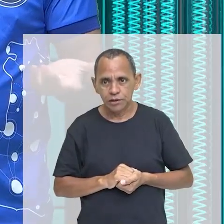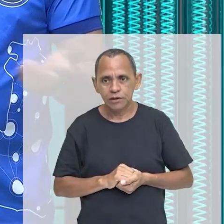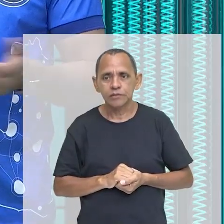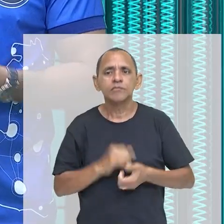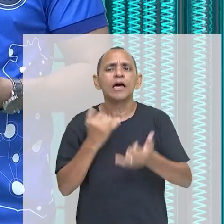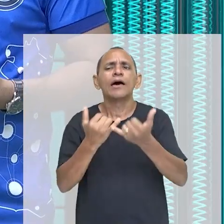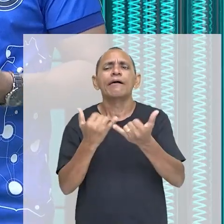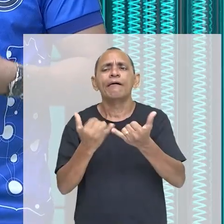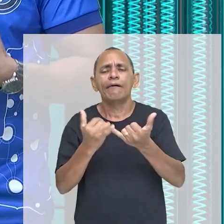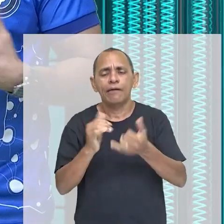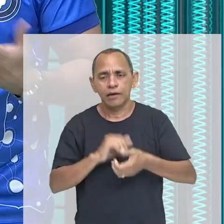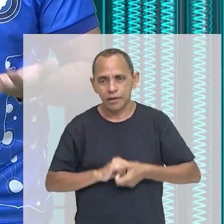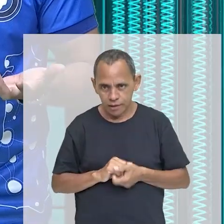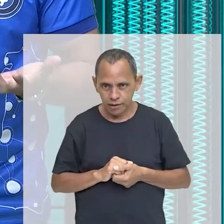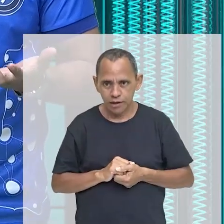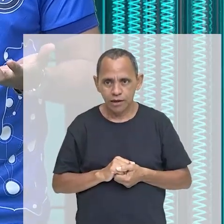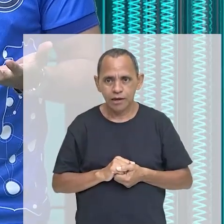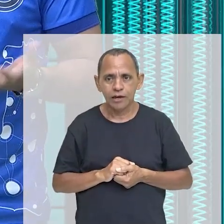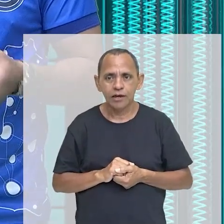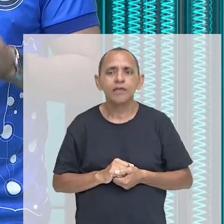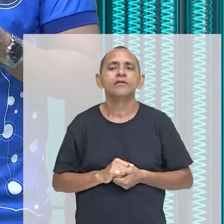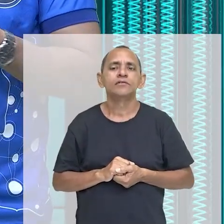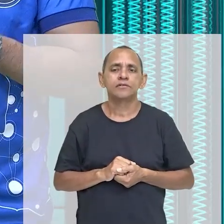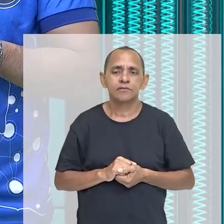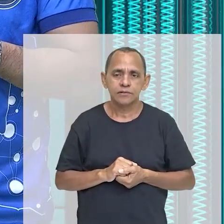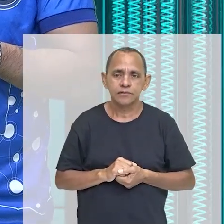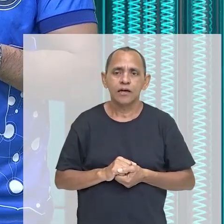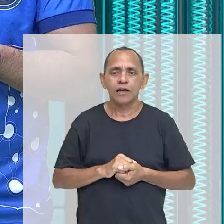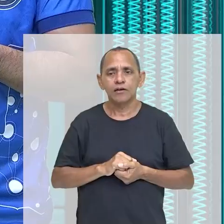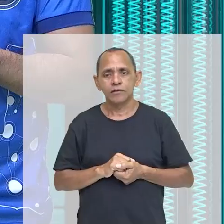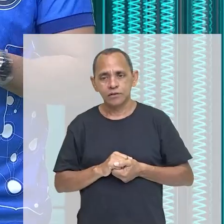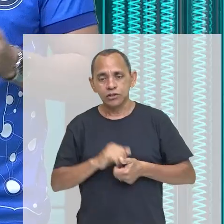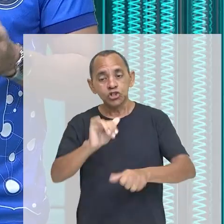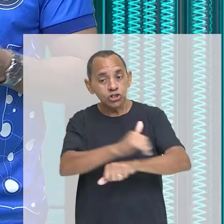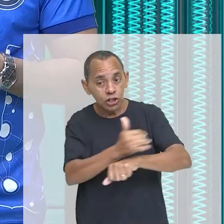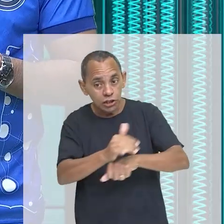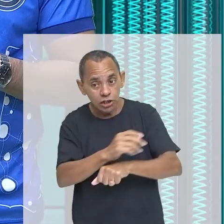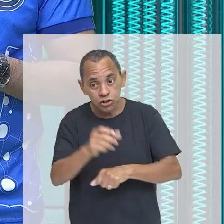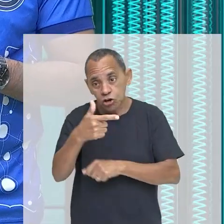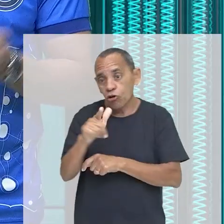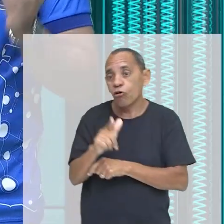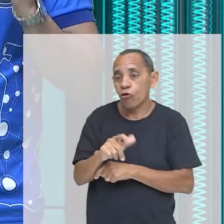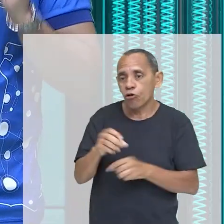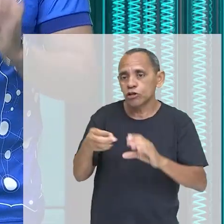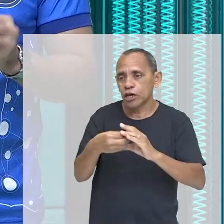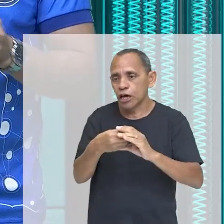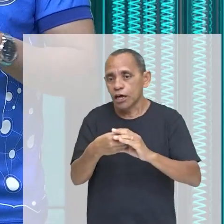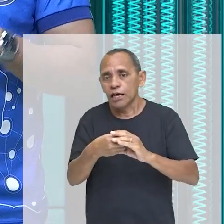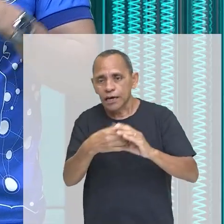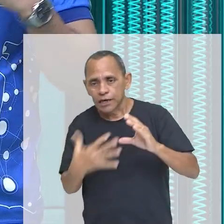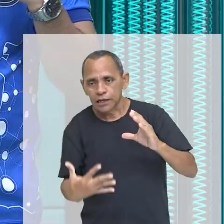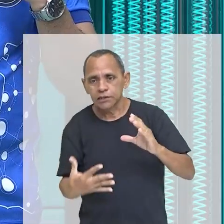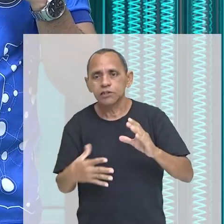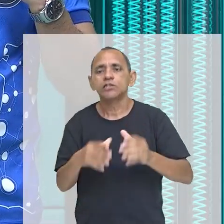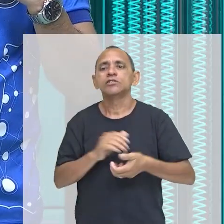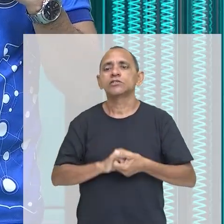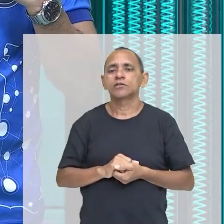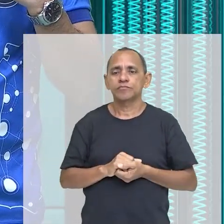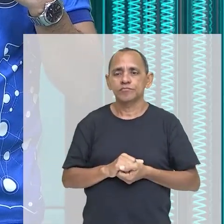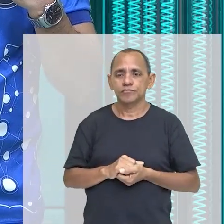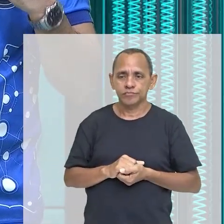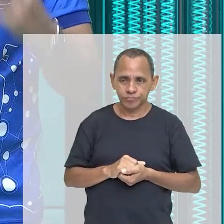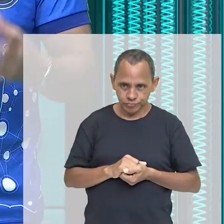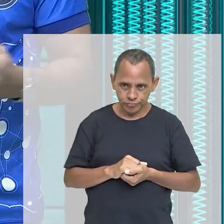o meu corpo estava traindo porque ele começou a tremer. Tá? Então, isso é uma das características da linguagem verbal. Há estudos, né, há